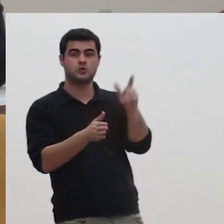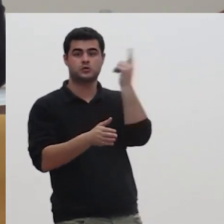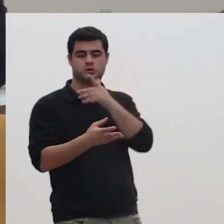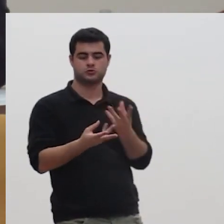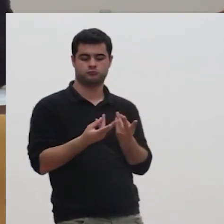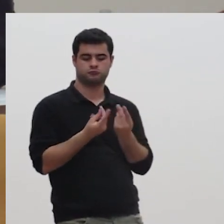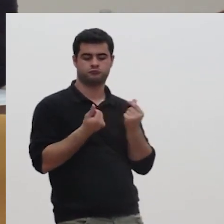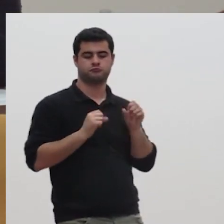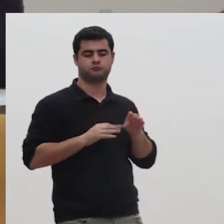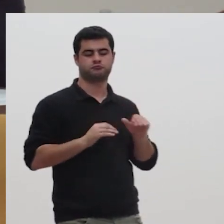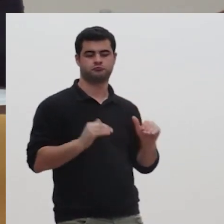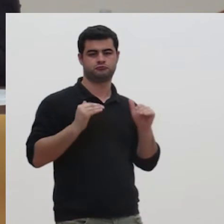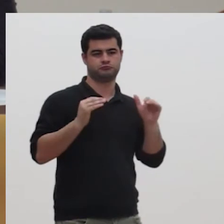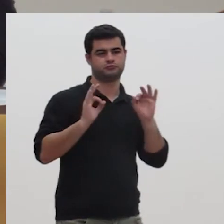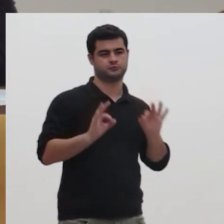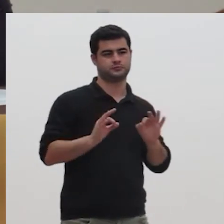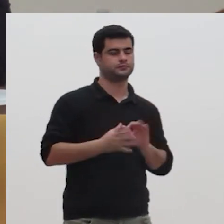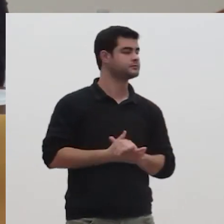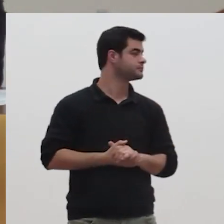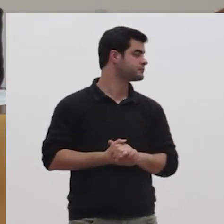do ensino e da pesquisa no Hospital de Clínica.